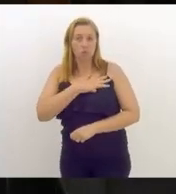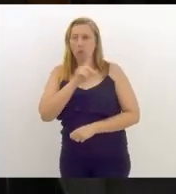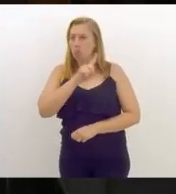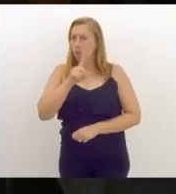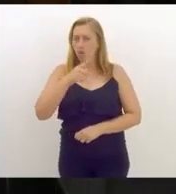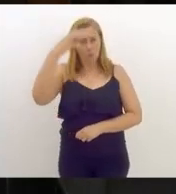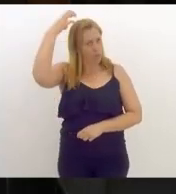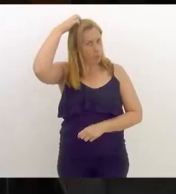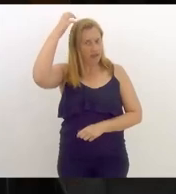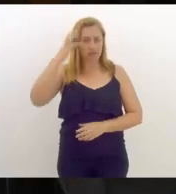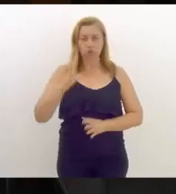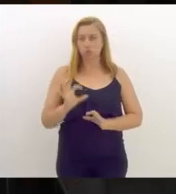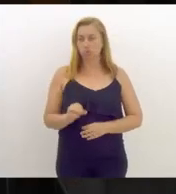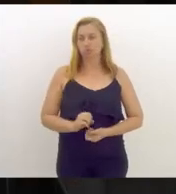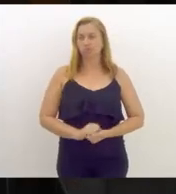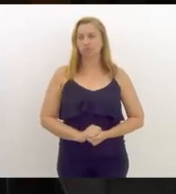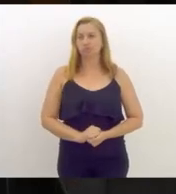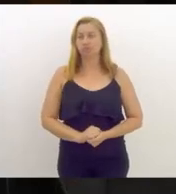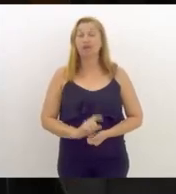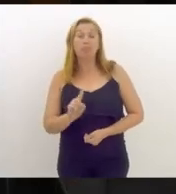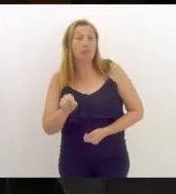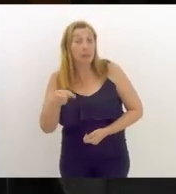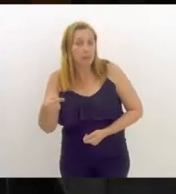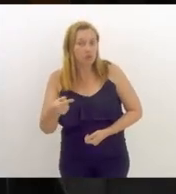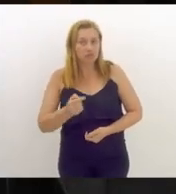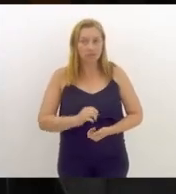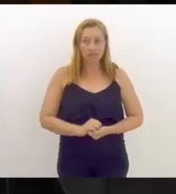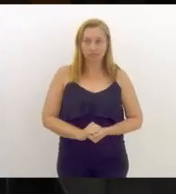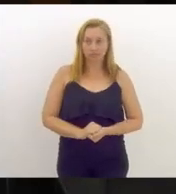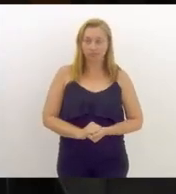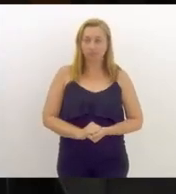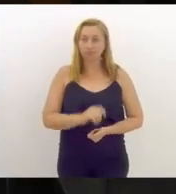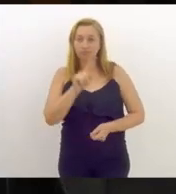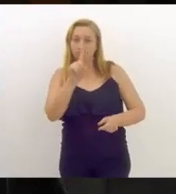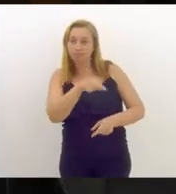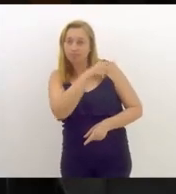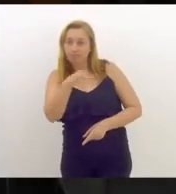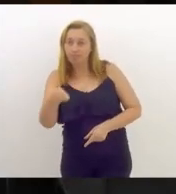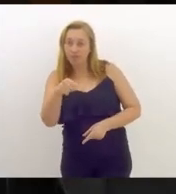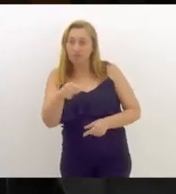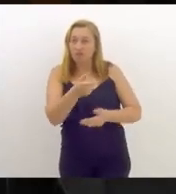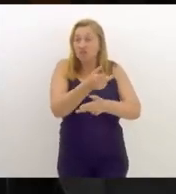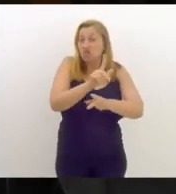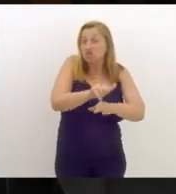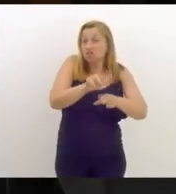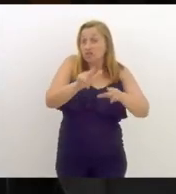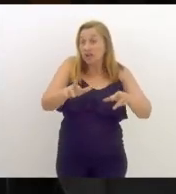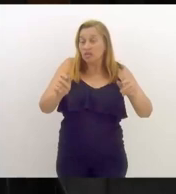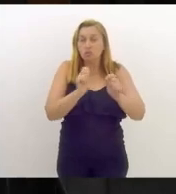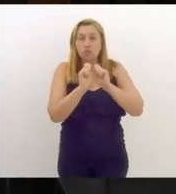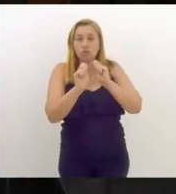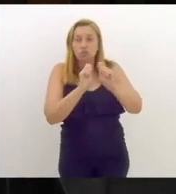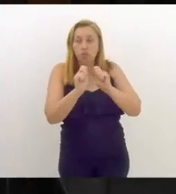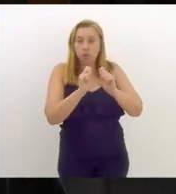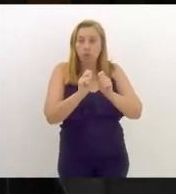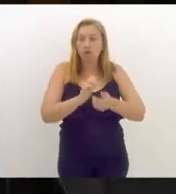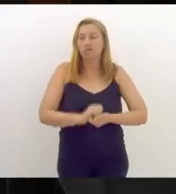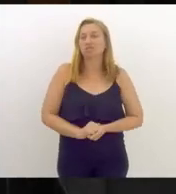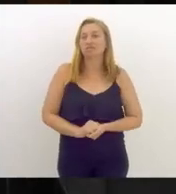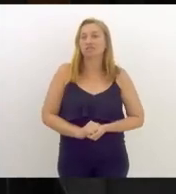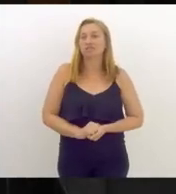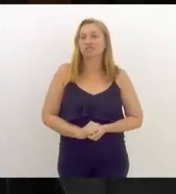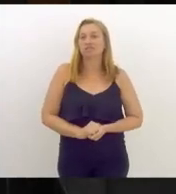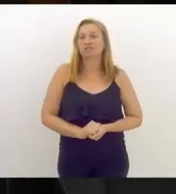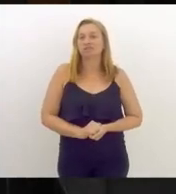foi condenado depois censurou diversos jornalistas da emissora